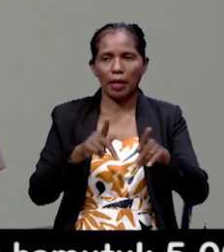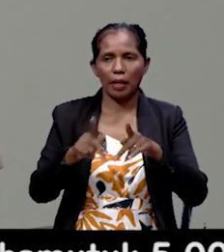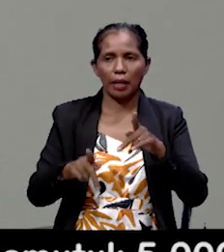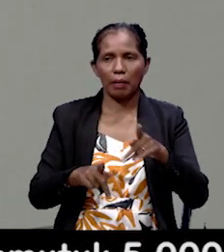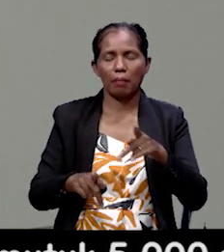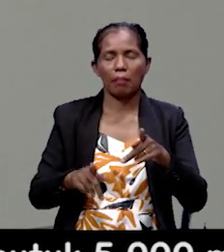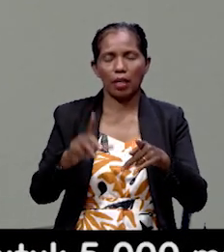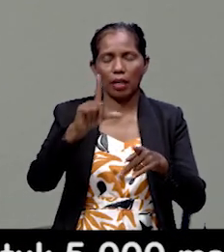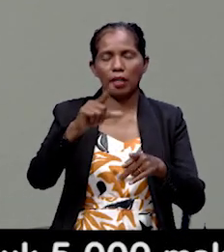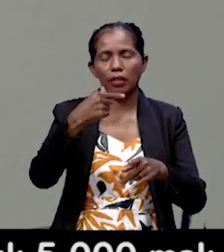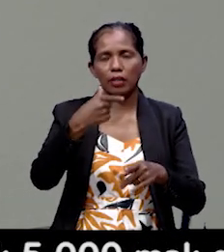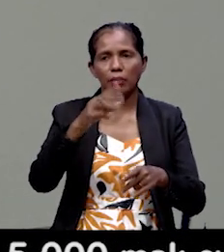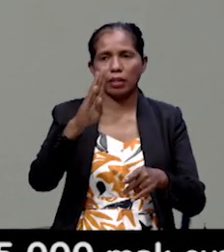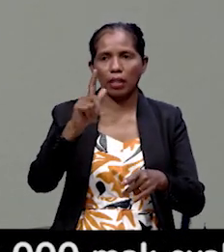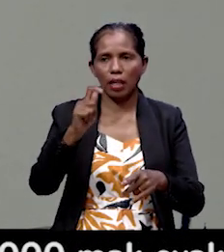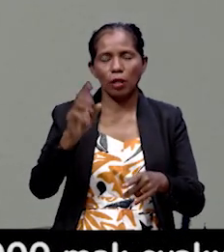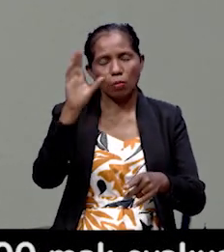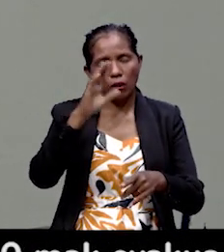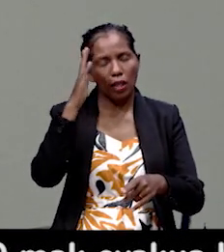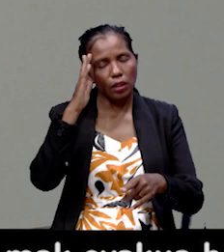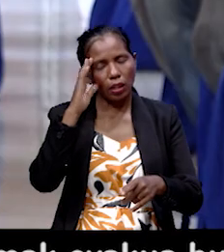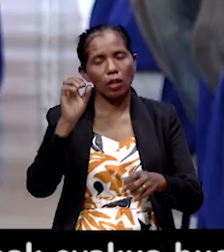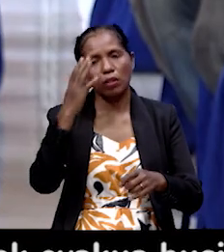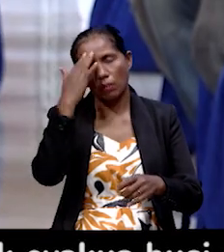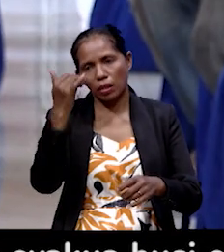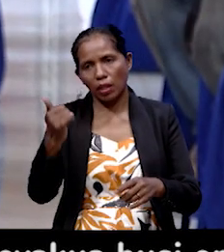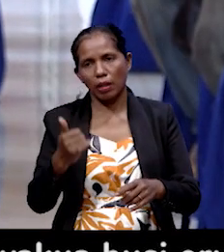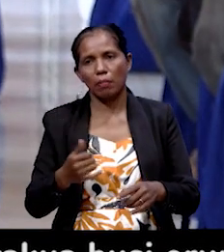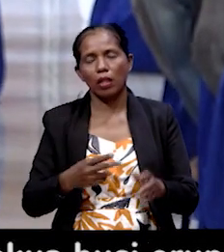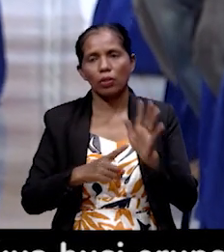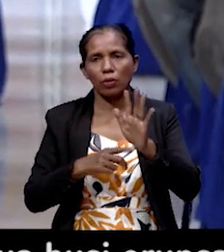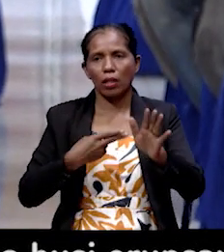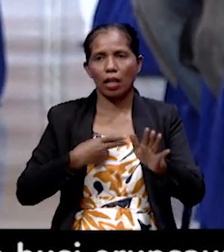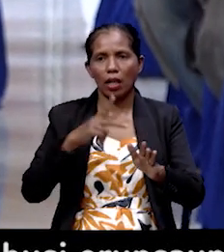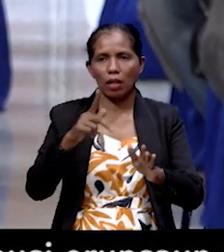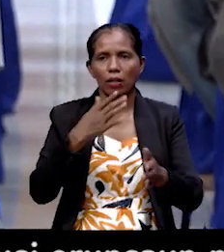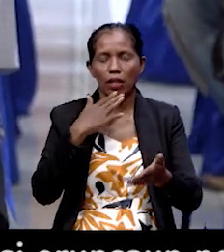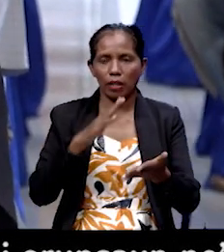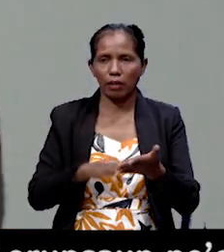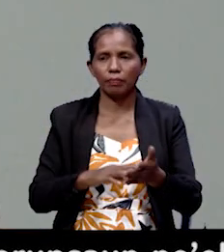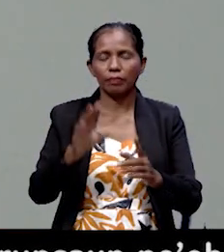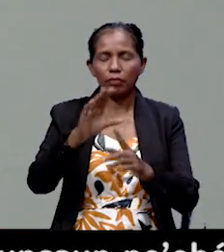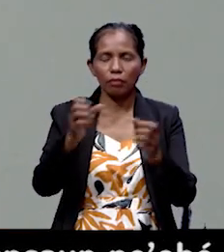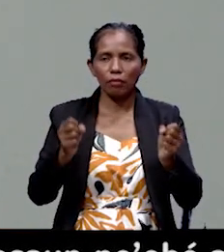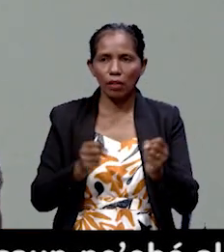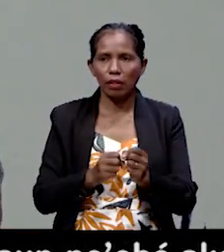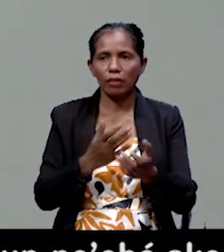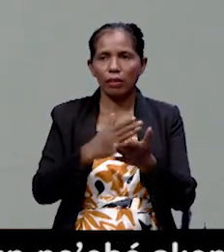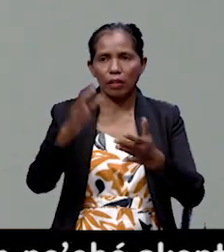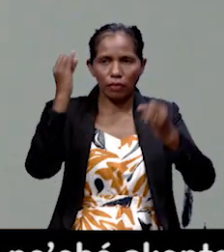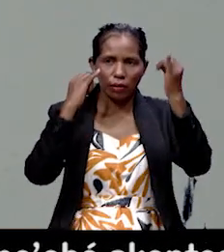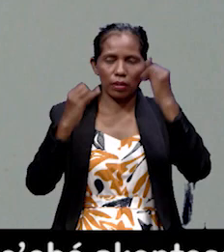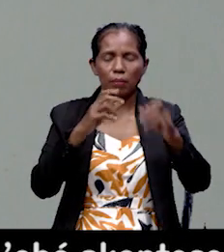te, tan sama ahala cidadane. Chefe suku Motael Luiz Viegas pronto sensibiliza informação ne